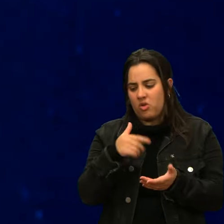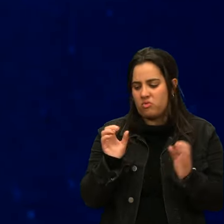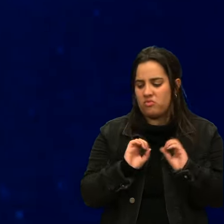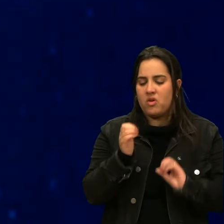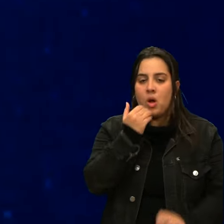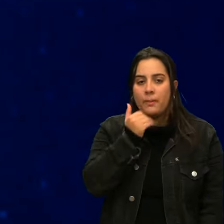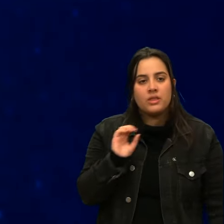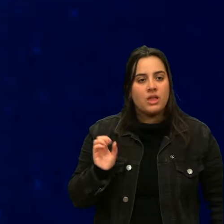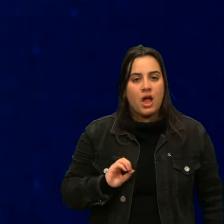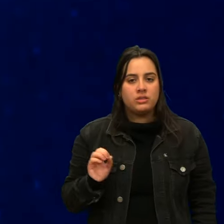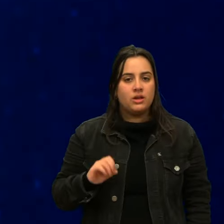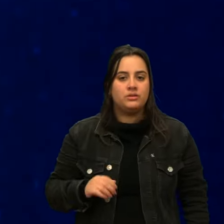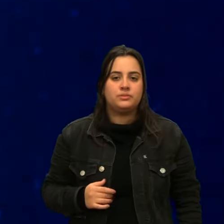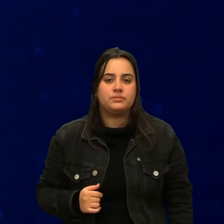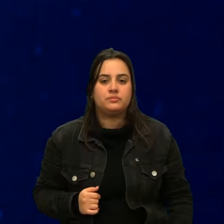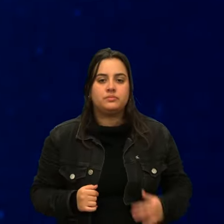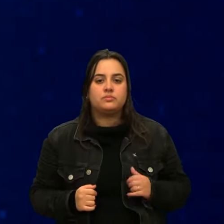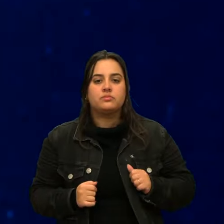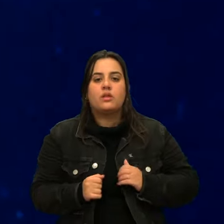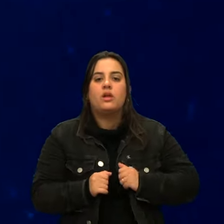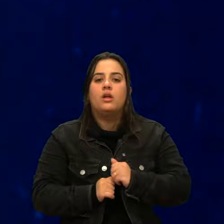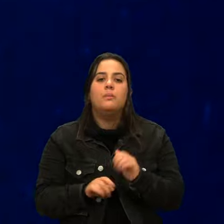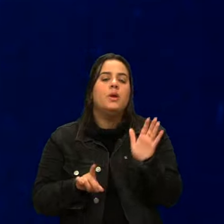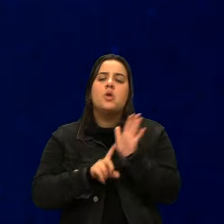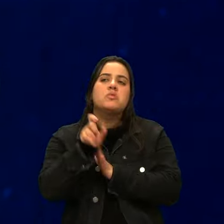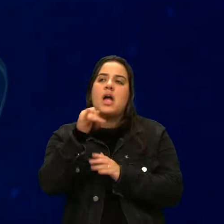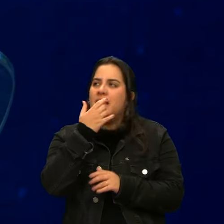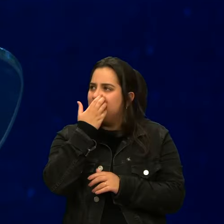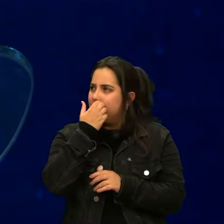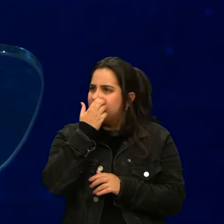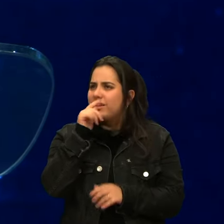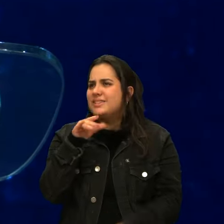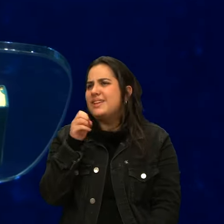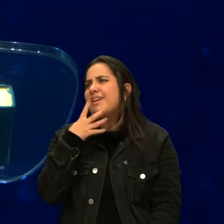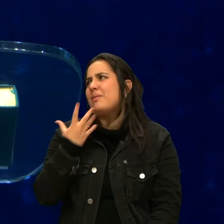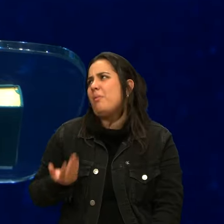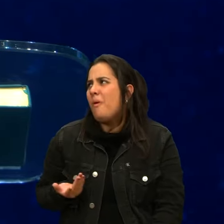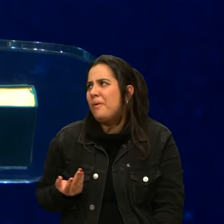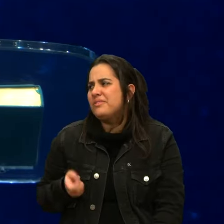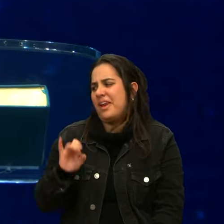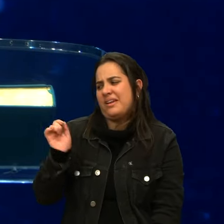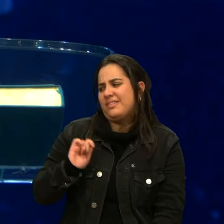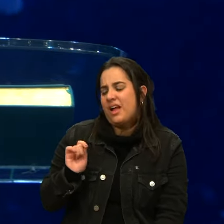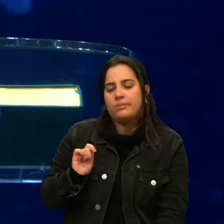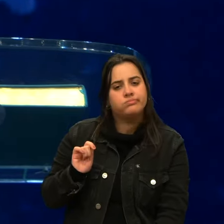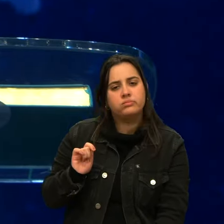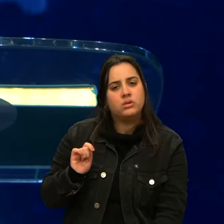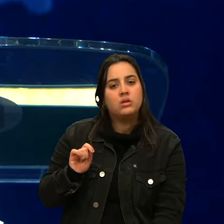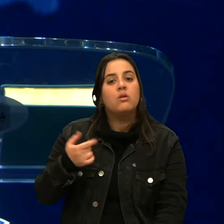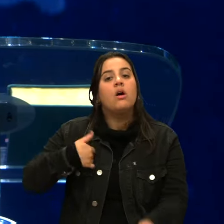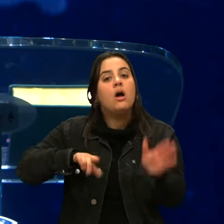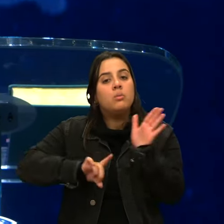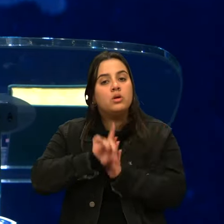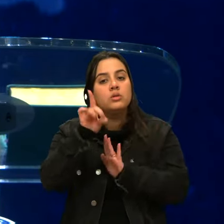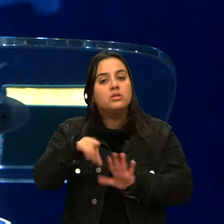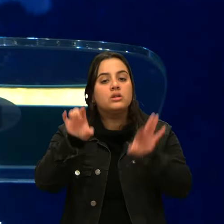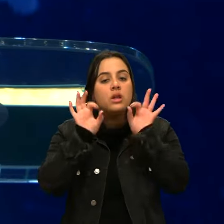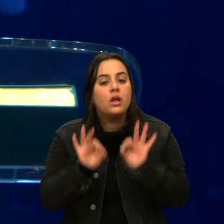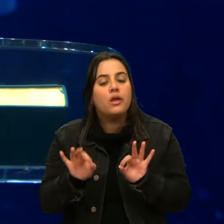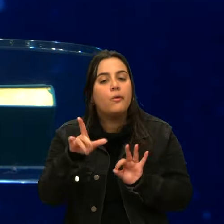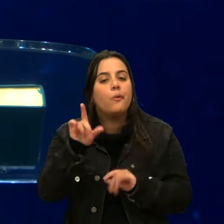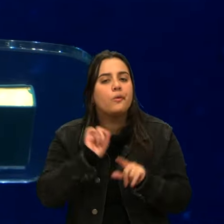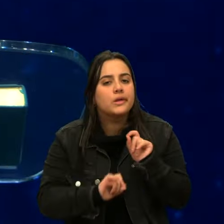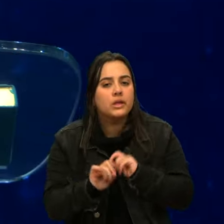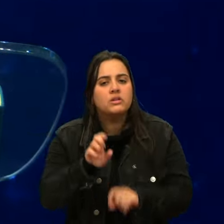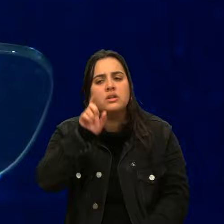as comidas. A pergunta não era se valeria a pena, mas se Deus era digno disso. E quando você se